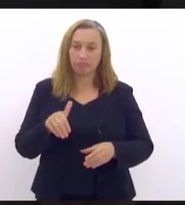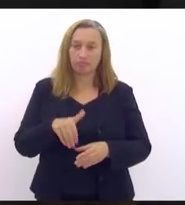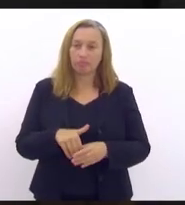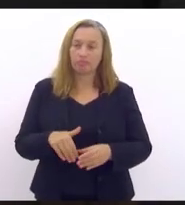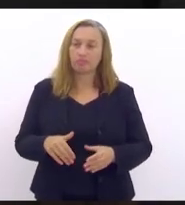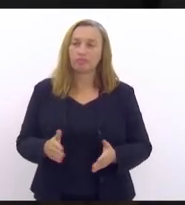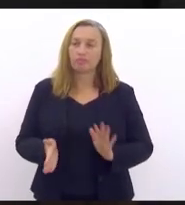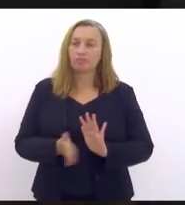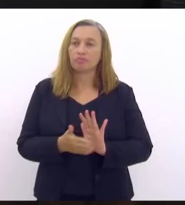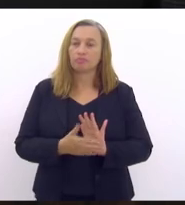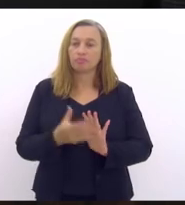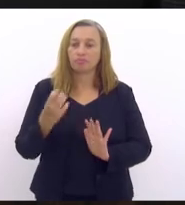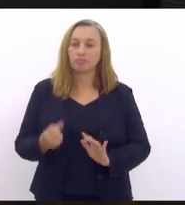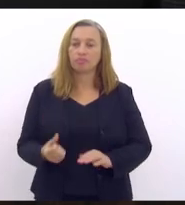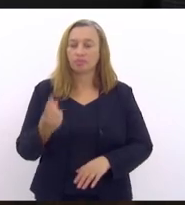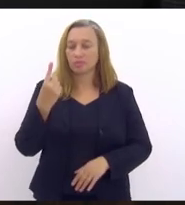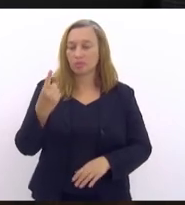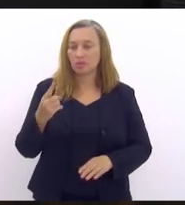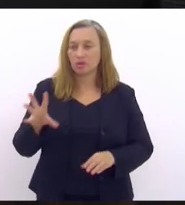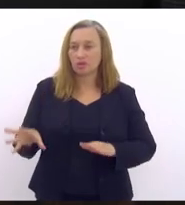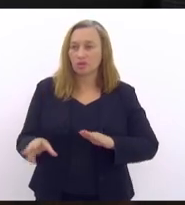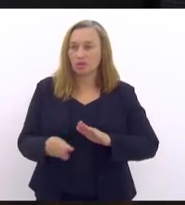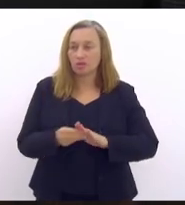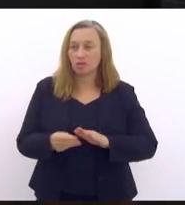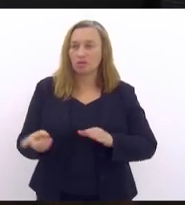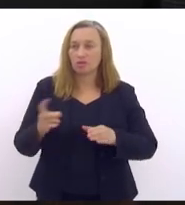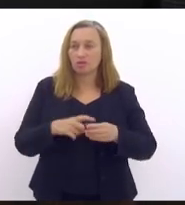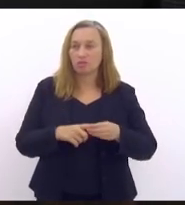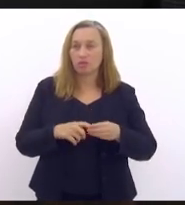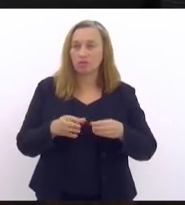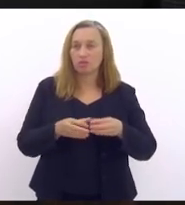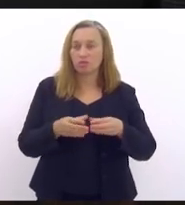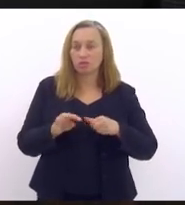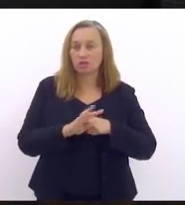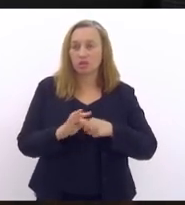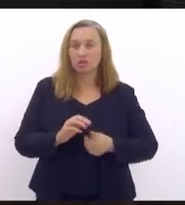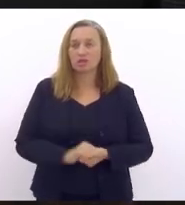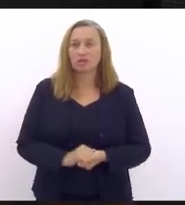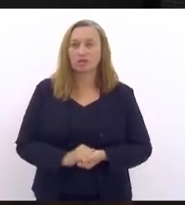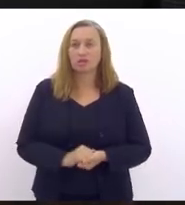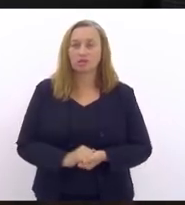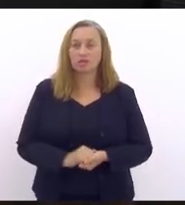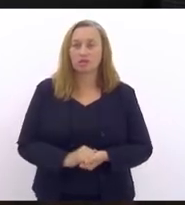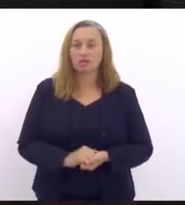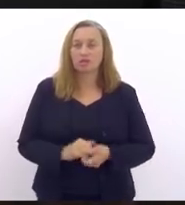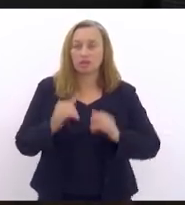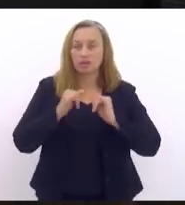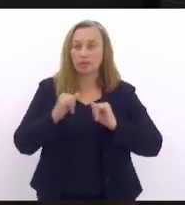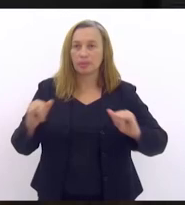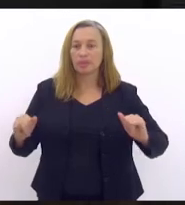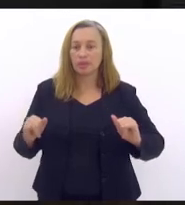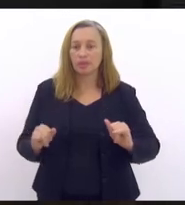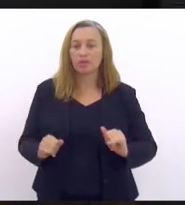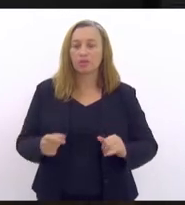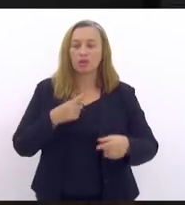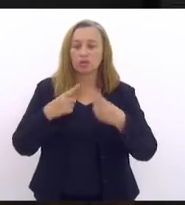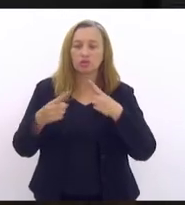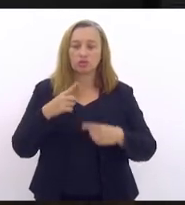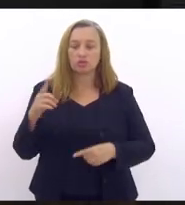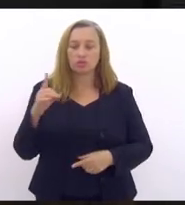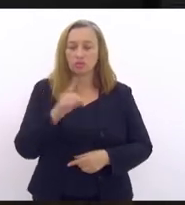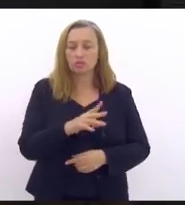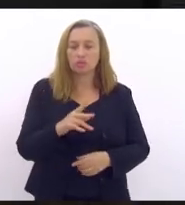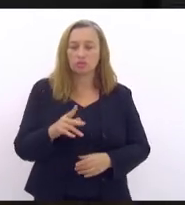discussão, a presente proposta recebeu uma emenda e retorna às comissões técnicas. Anuncio, em discussão